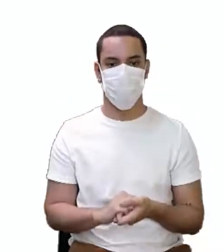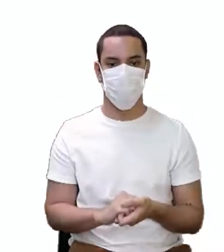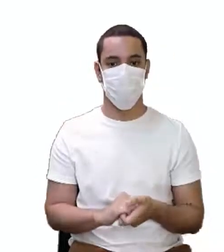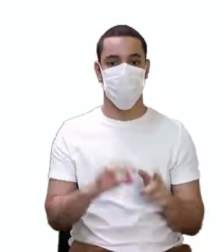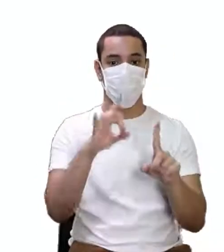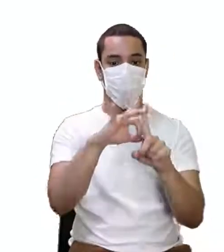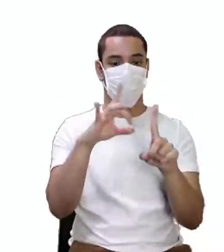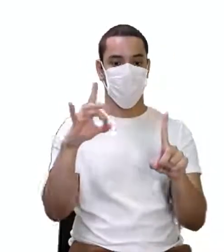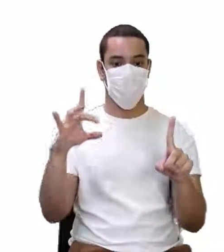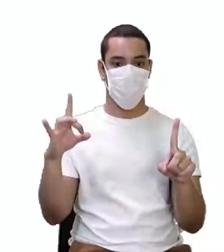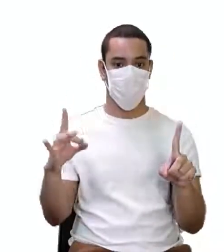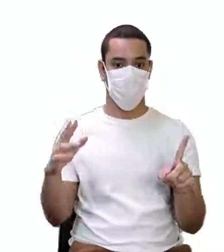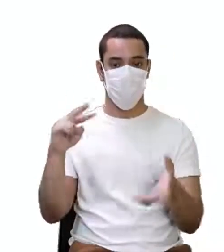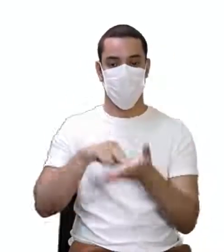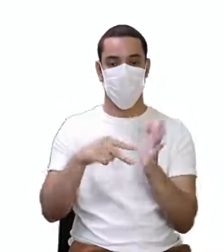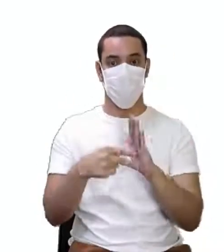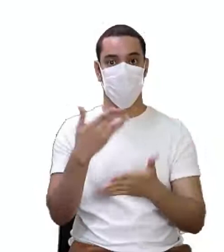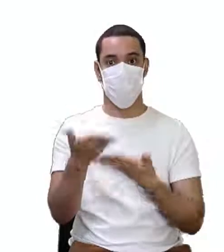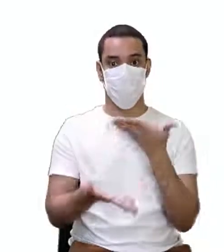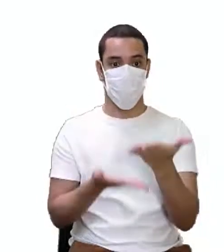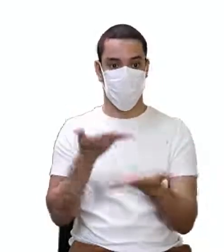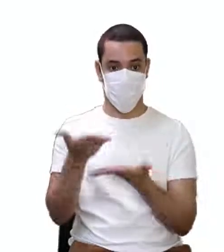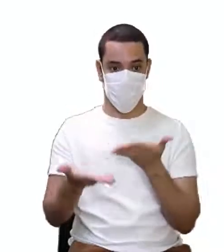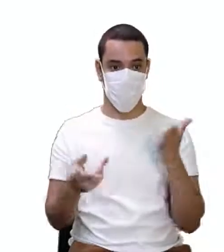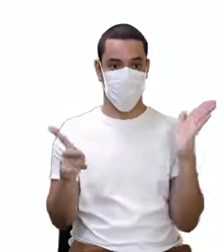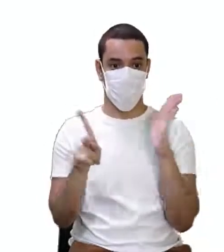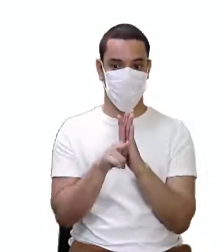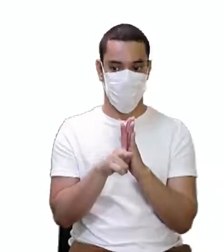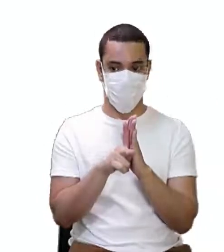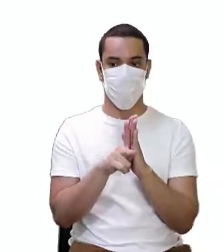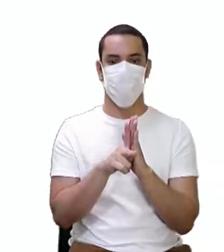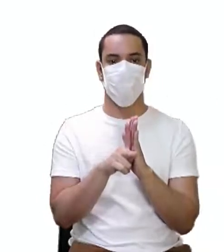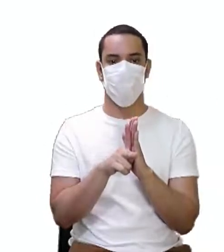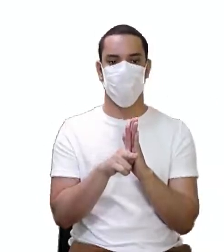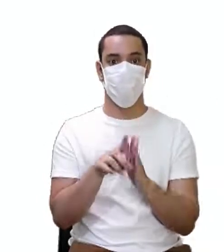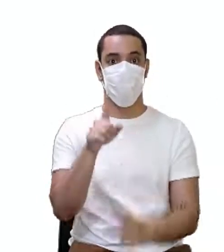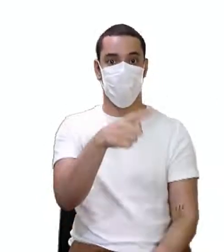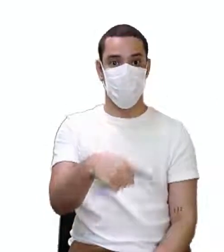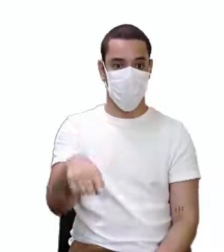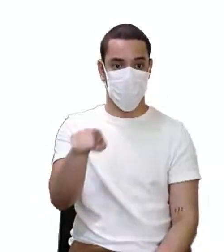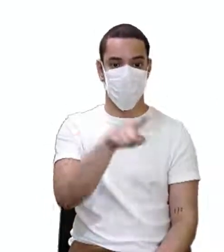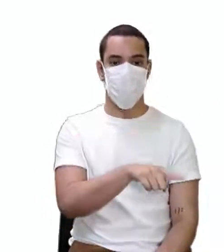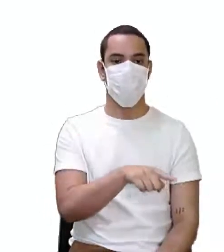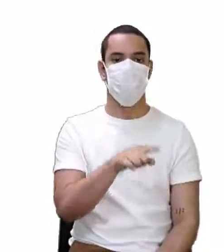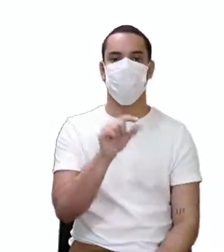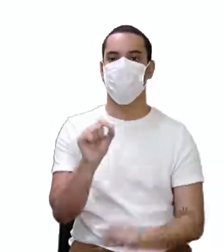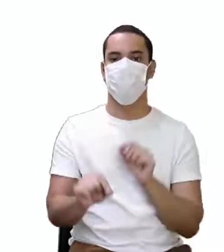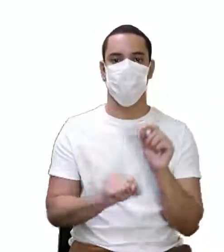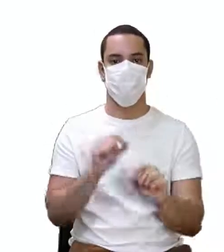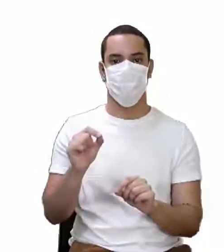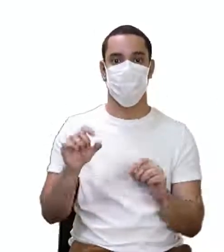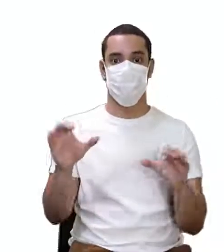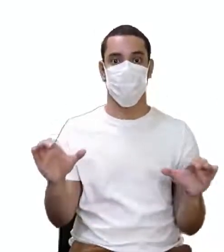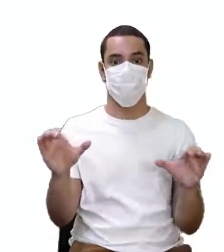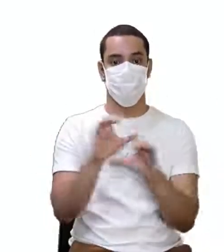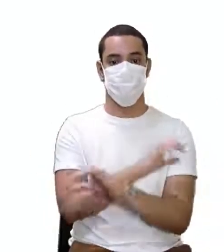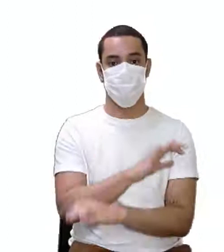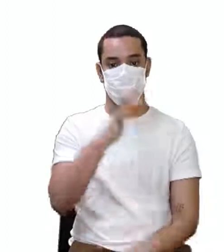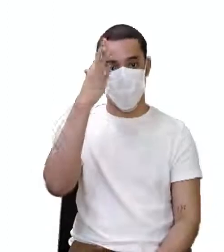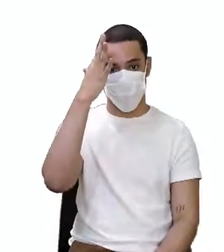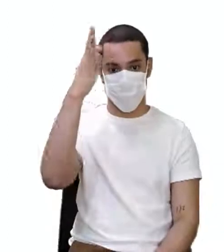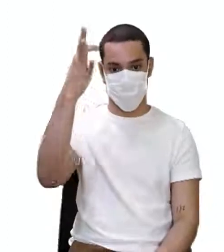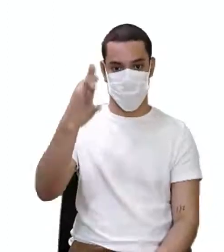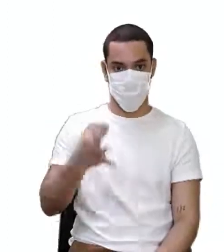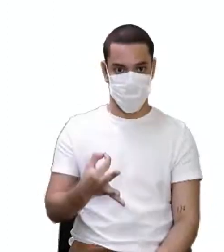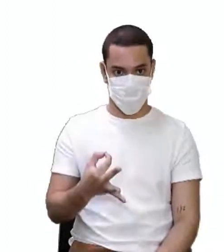O isolamento é uma condição, tá? Para você concluir o ensino